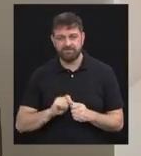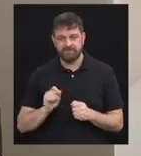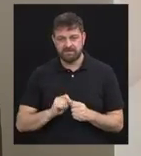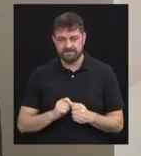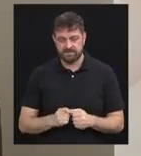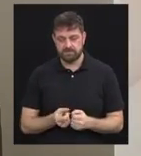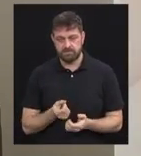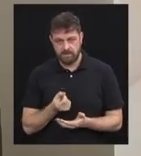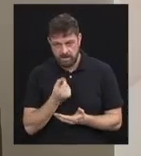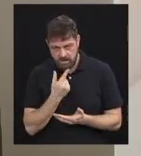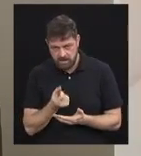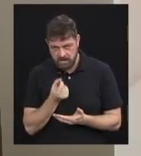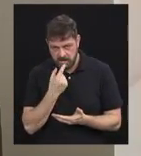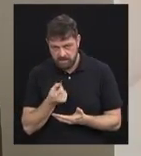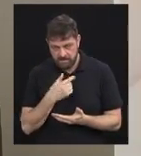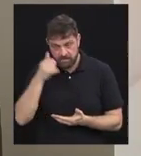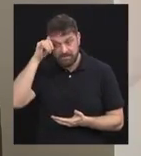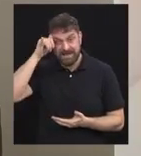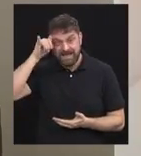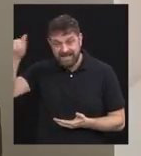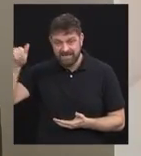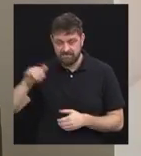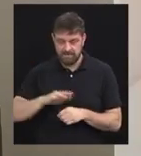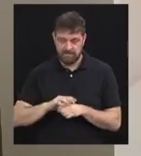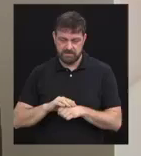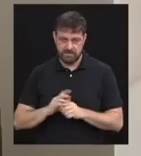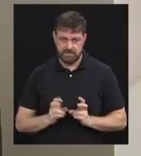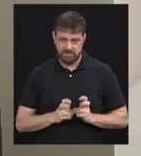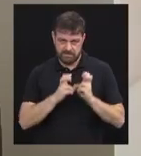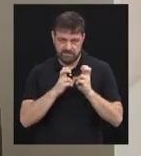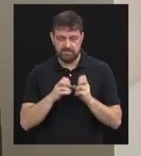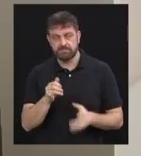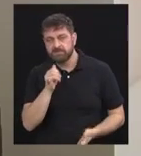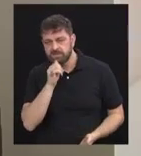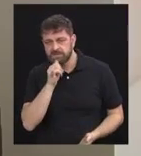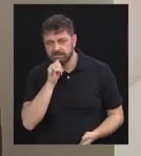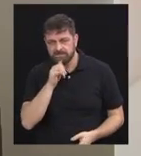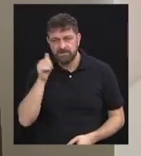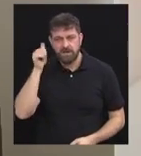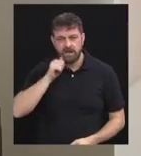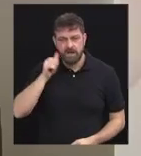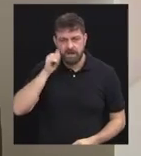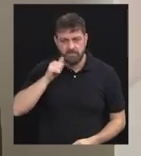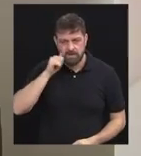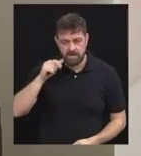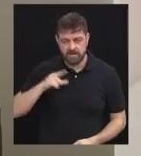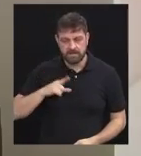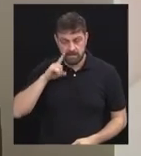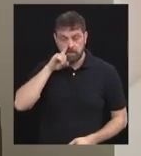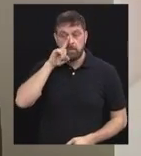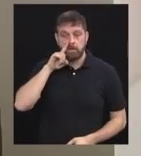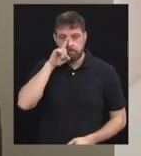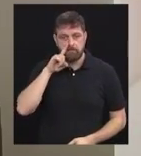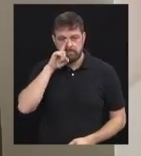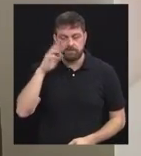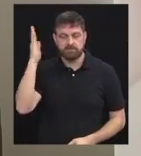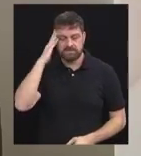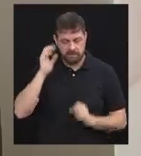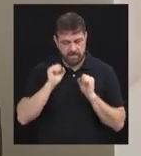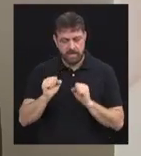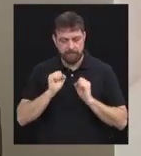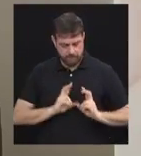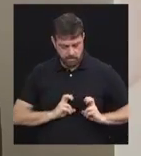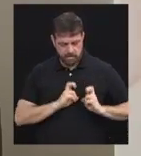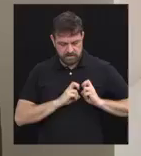de medicamentos para poder evitar o câncer. Em alguma situação, por exemplo, aquelas mulheres que têm um risco muito alto